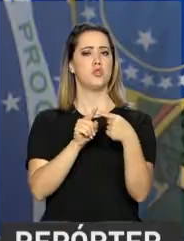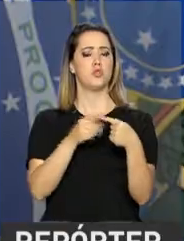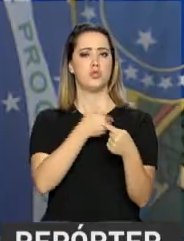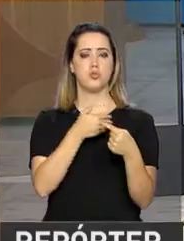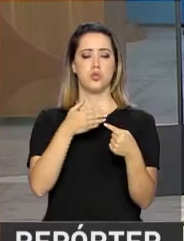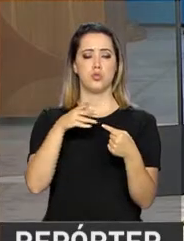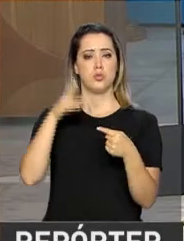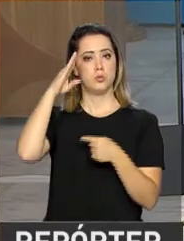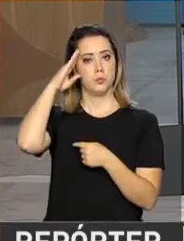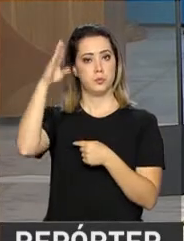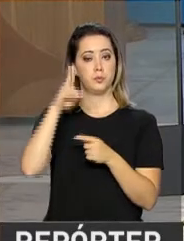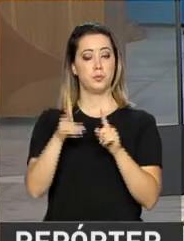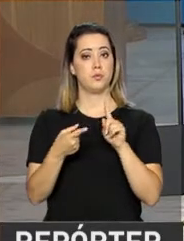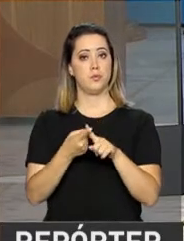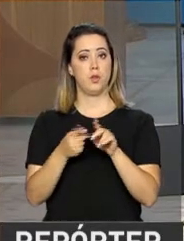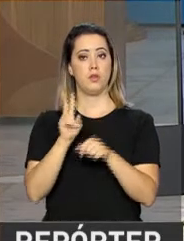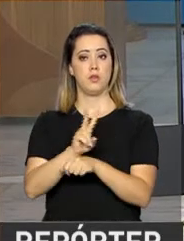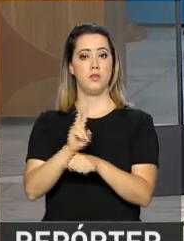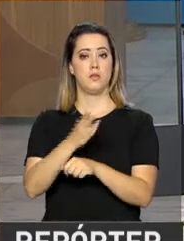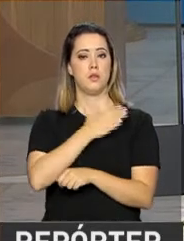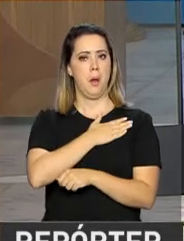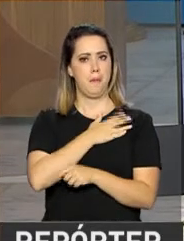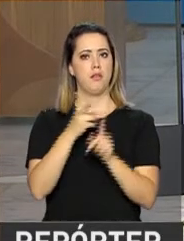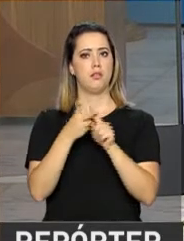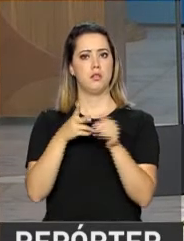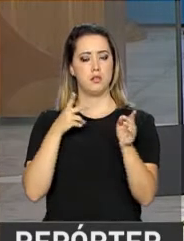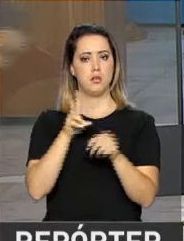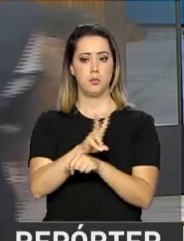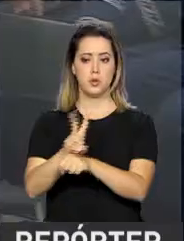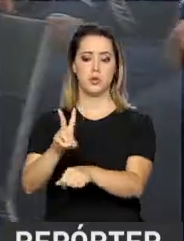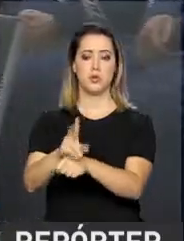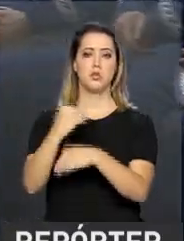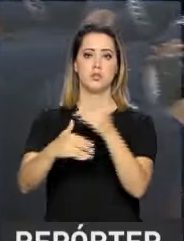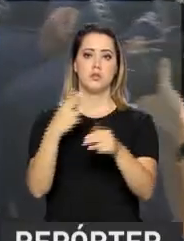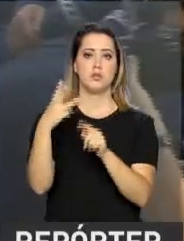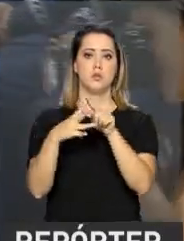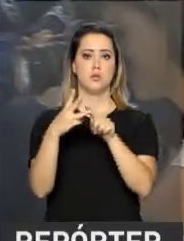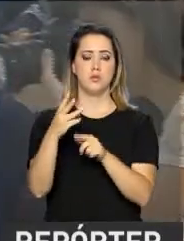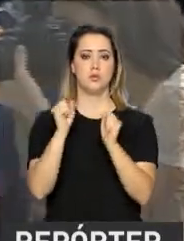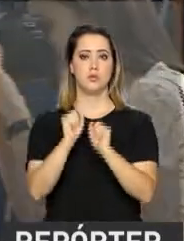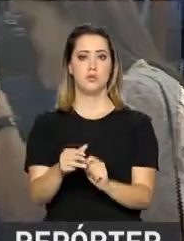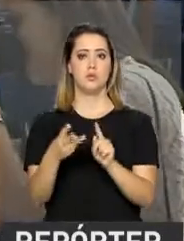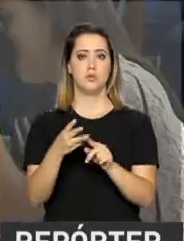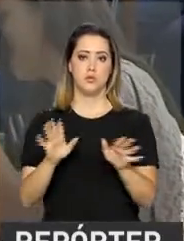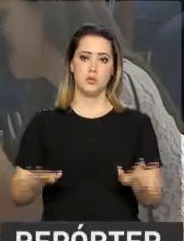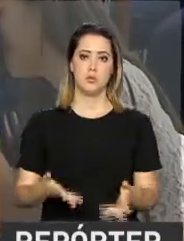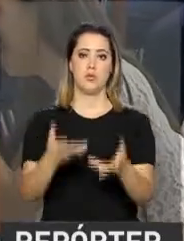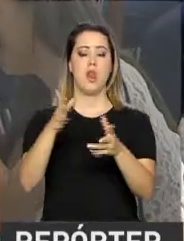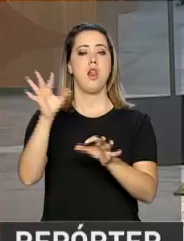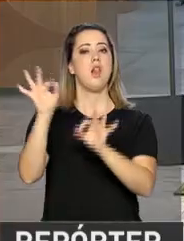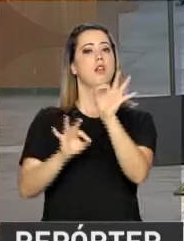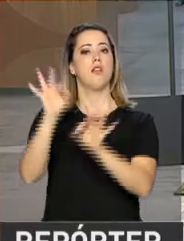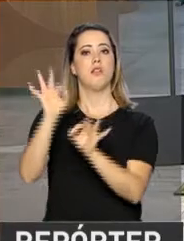armadas defender a pátria proteger o funcionamento dos três poderes e promover ações da garantia da lei e da ordem